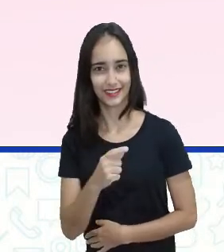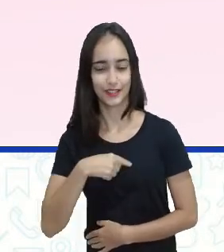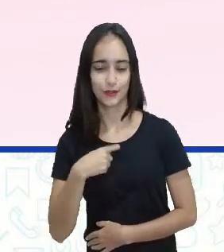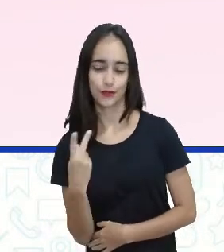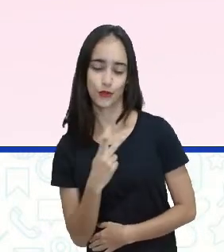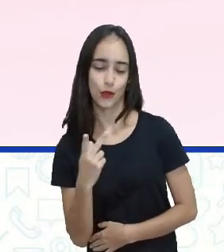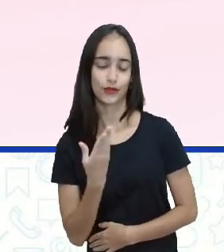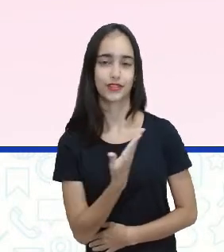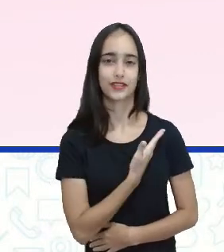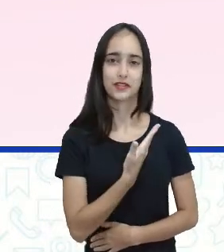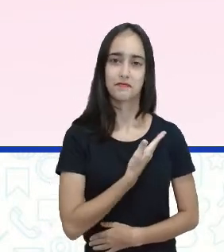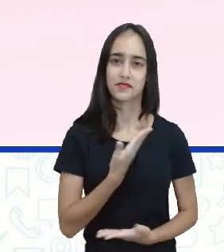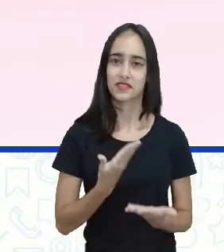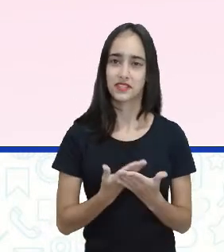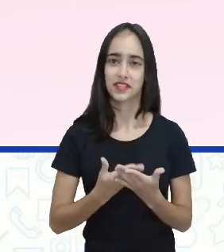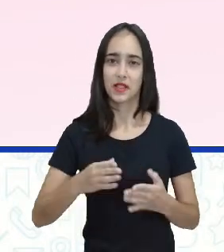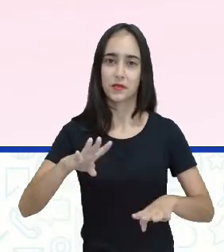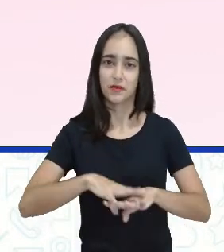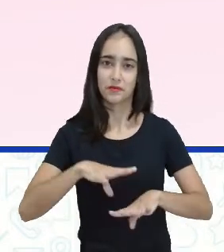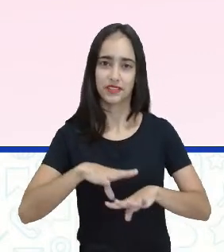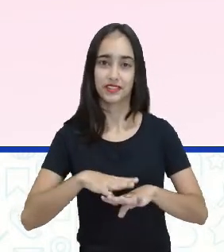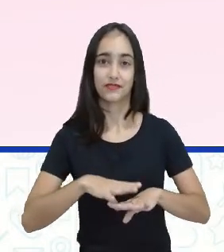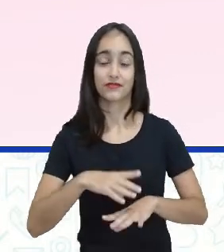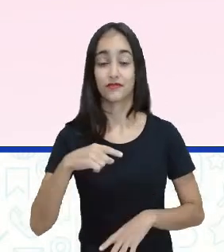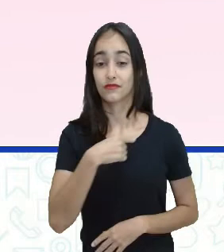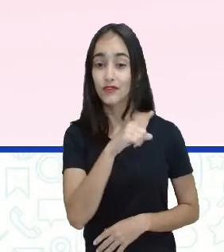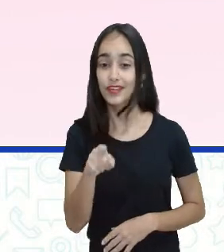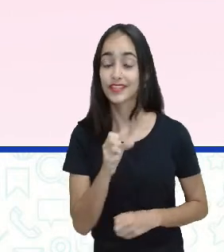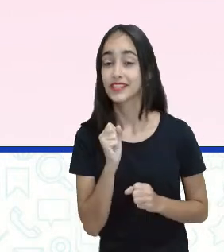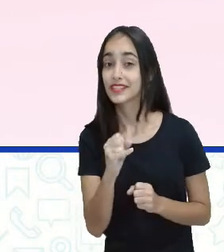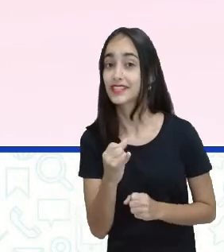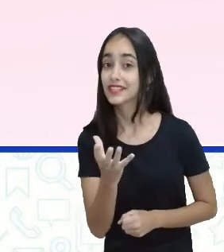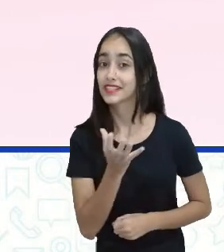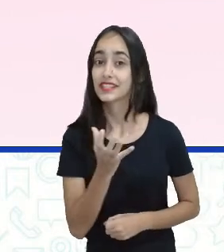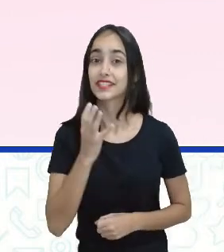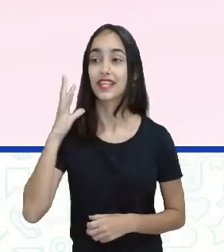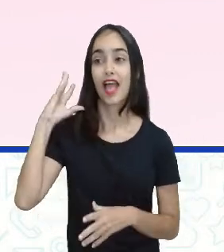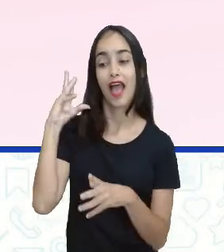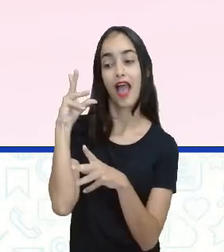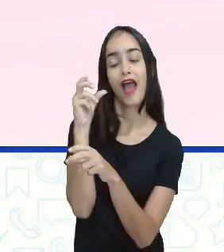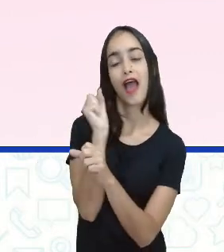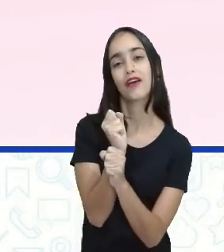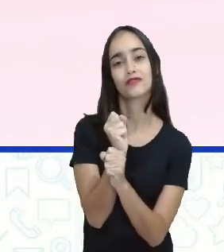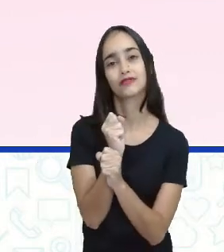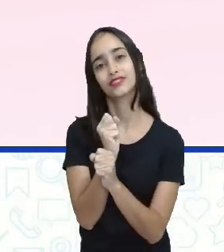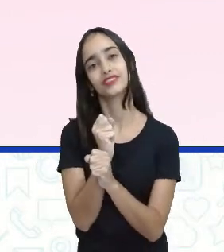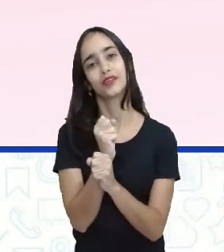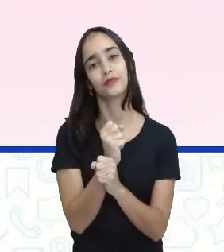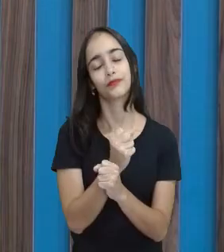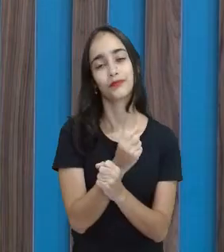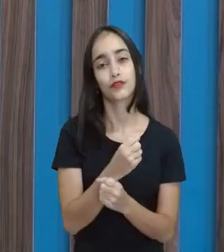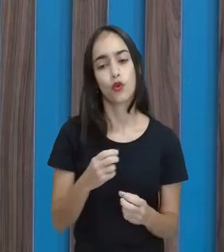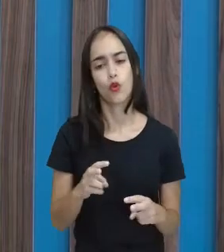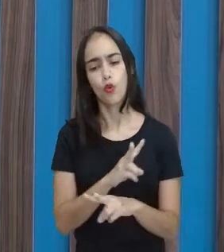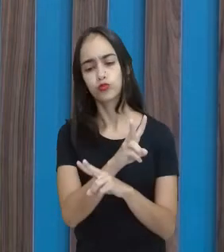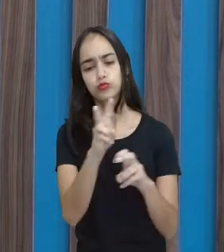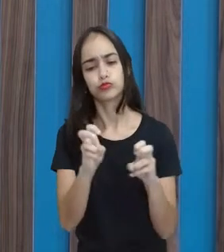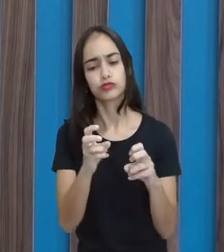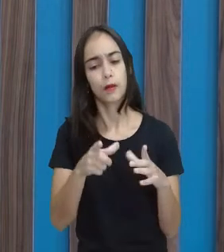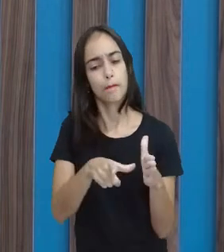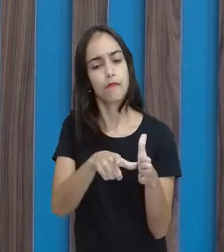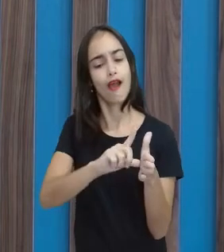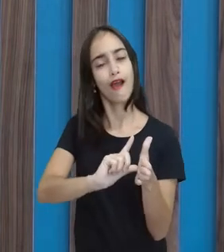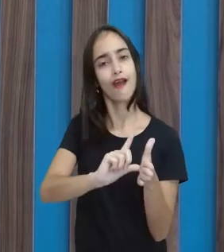aula de matemática. Vocês, se quiserem revisar a proporção anterior, no